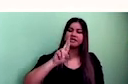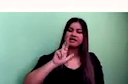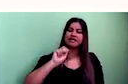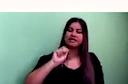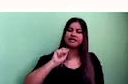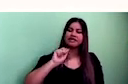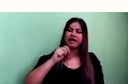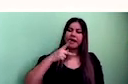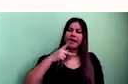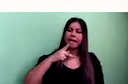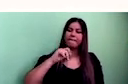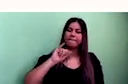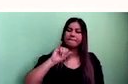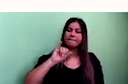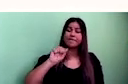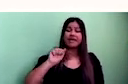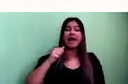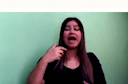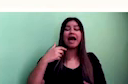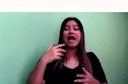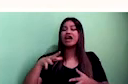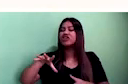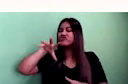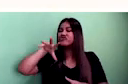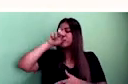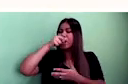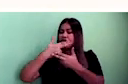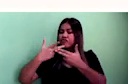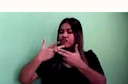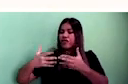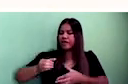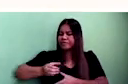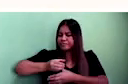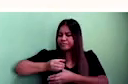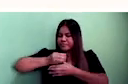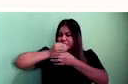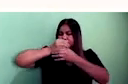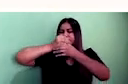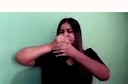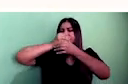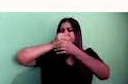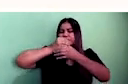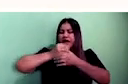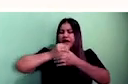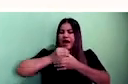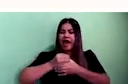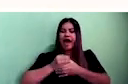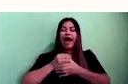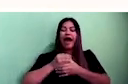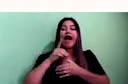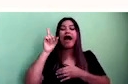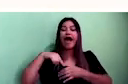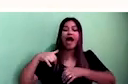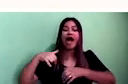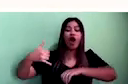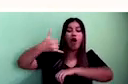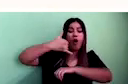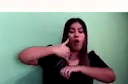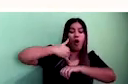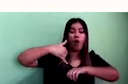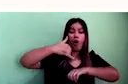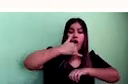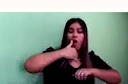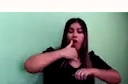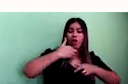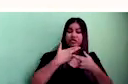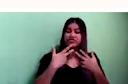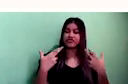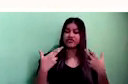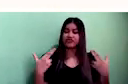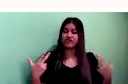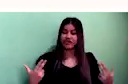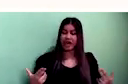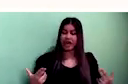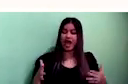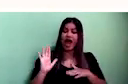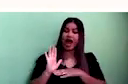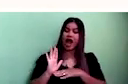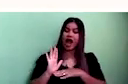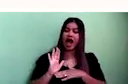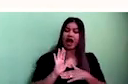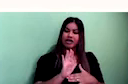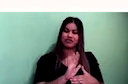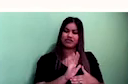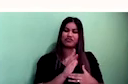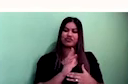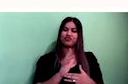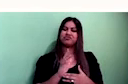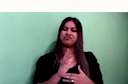vocês usarem em casa, tá? Então, a aromaterapia é o uso de óleos essenciais, tá? Para trazer aqueles benefícios que